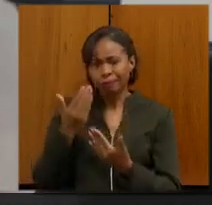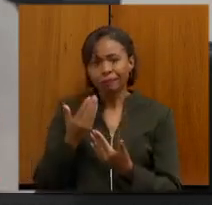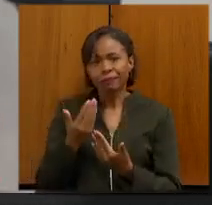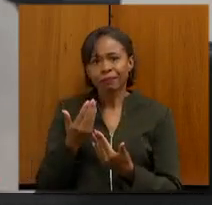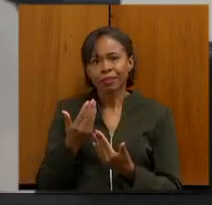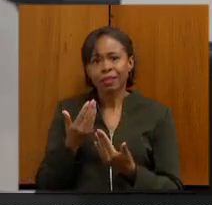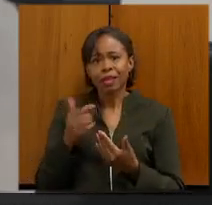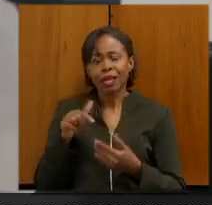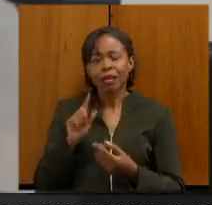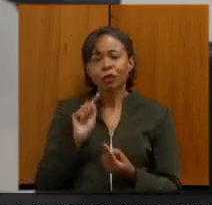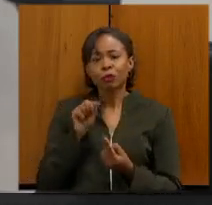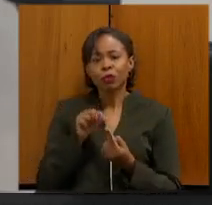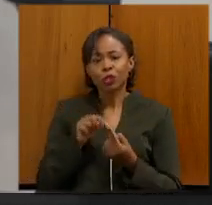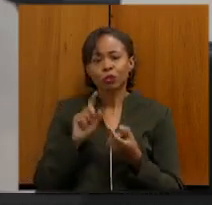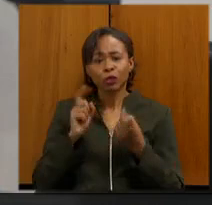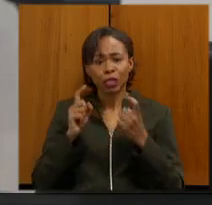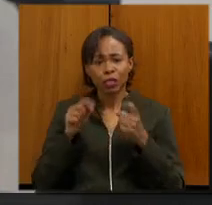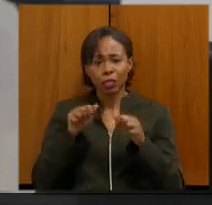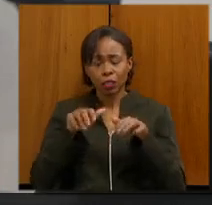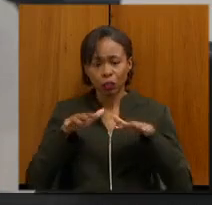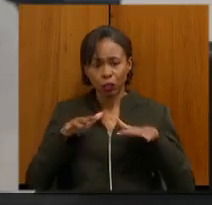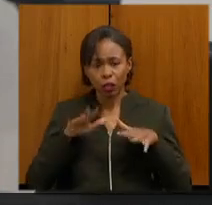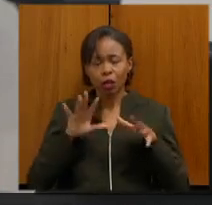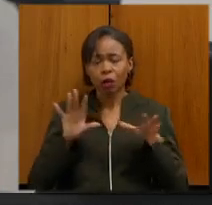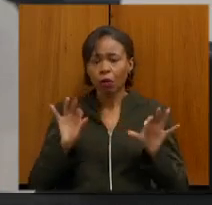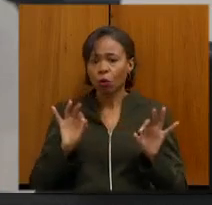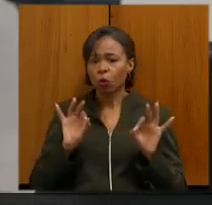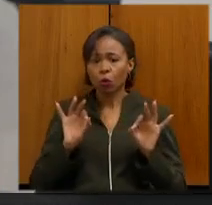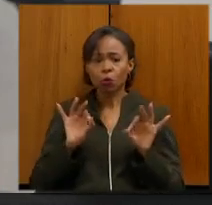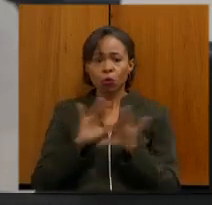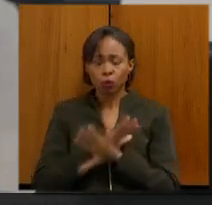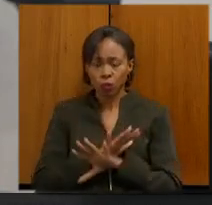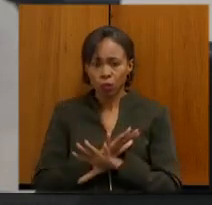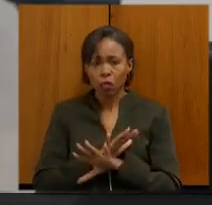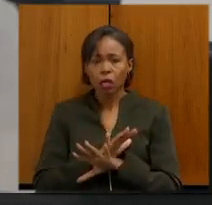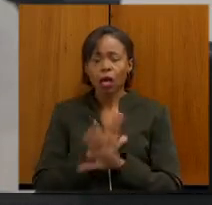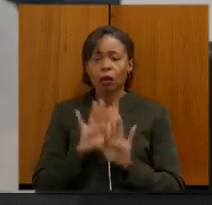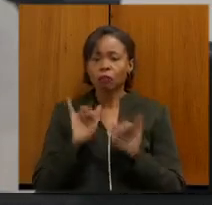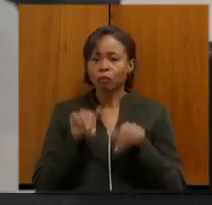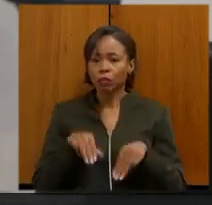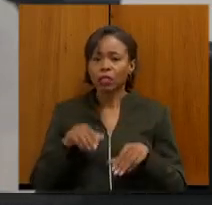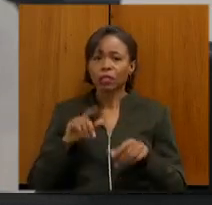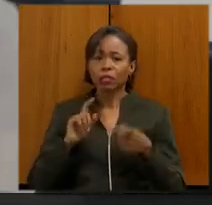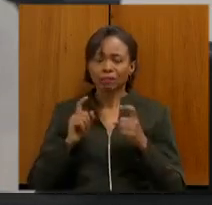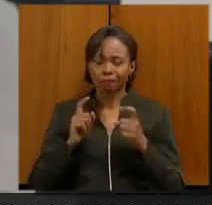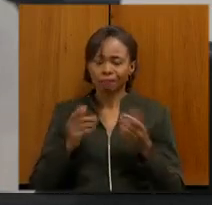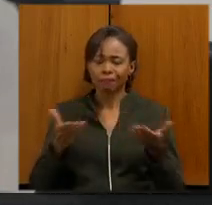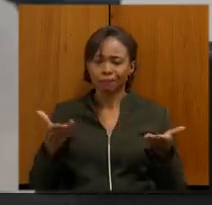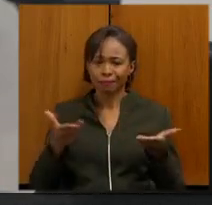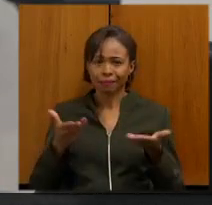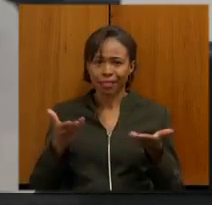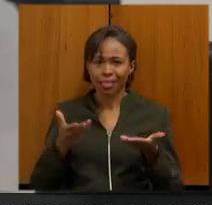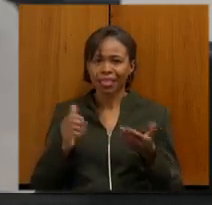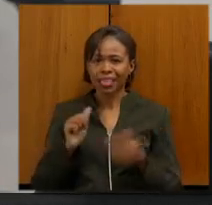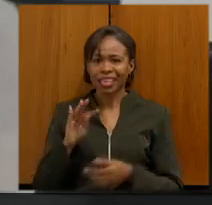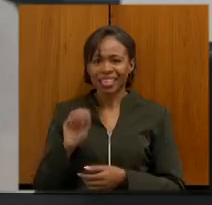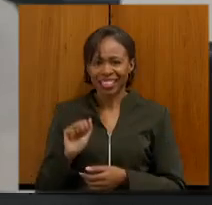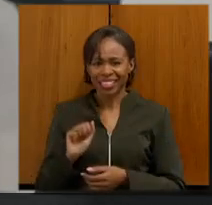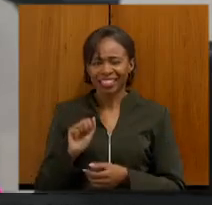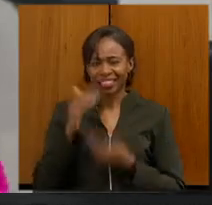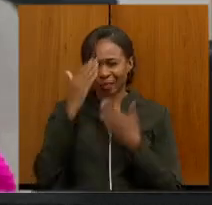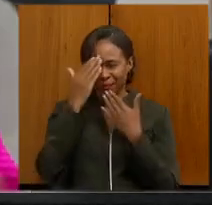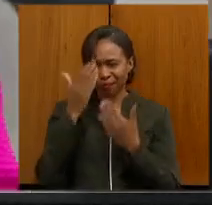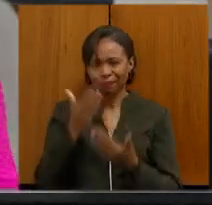cumprida a finalidade dessa dessa reunião dessa audiência eu encerro os trabalhos né e a gente encerrar tá